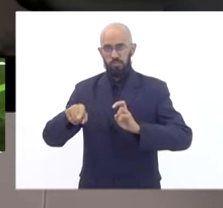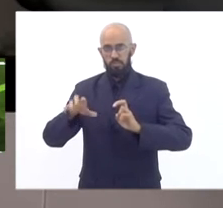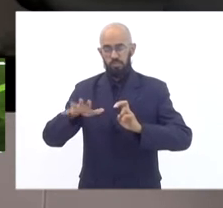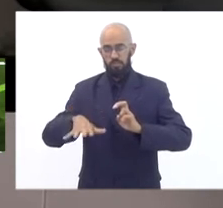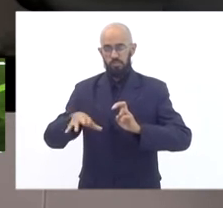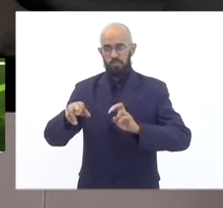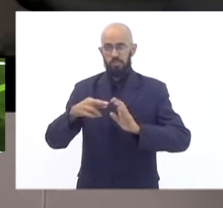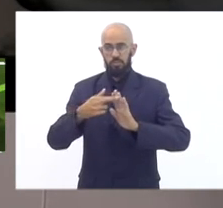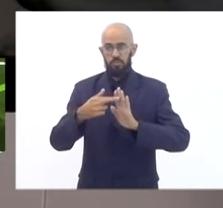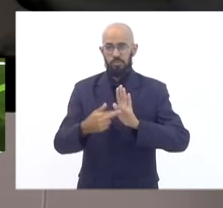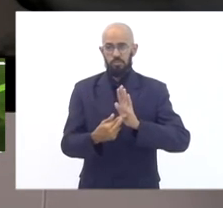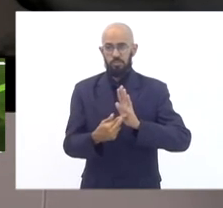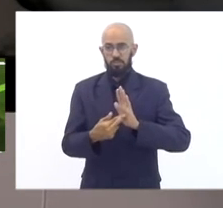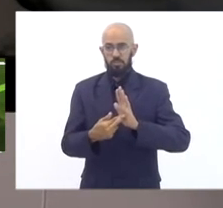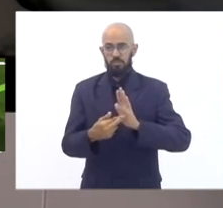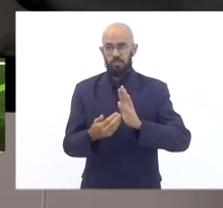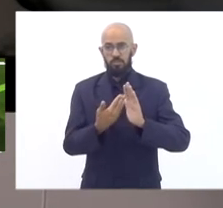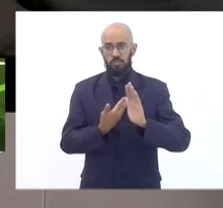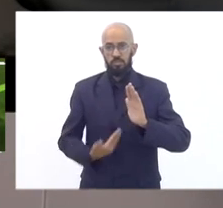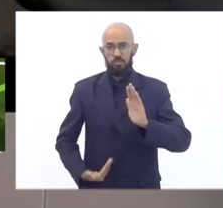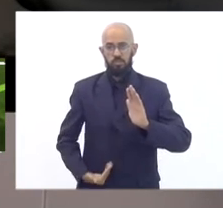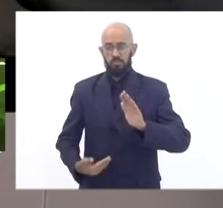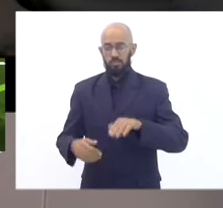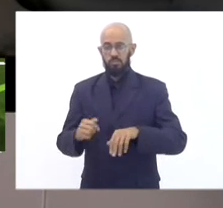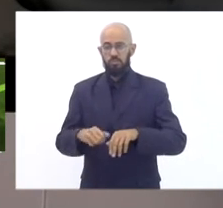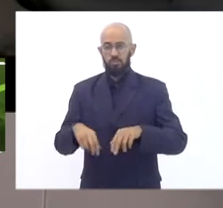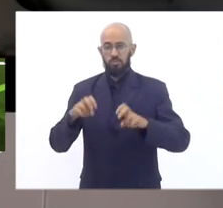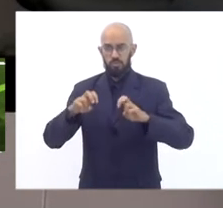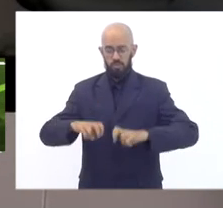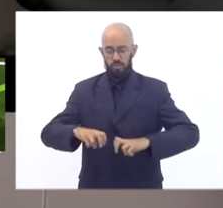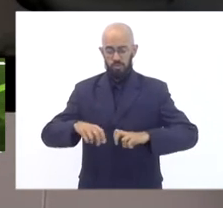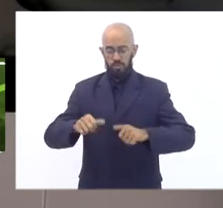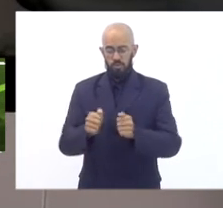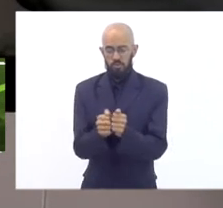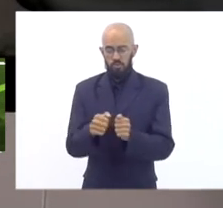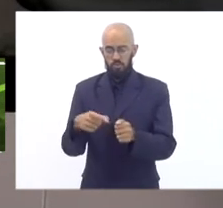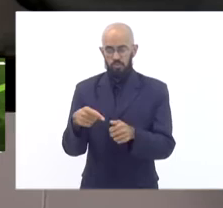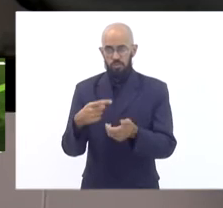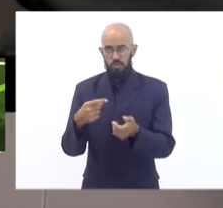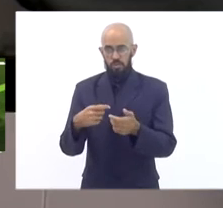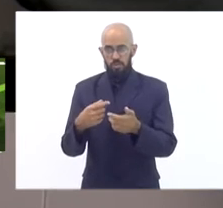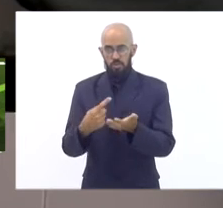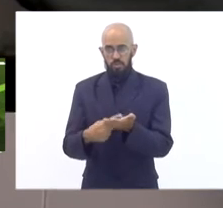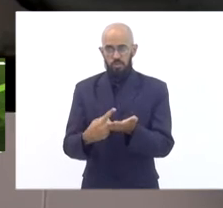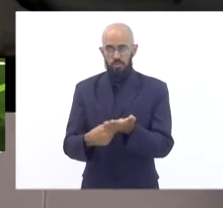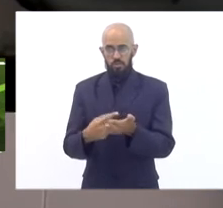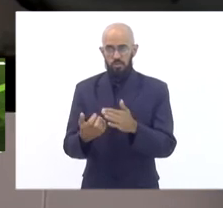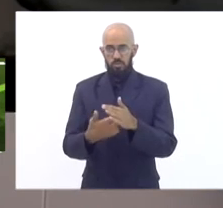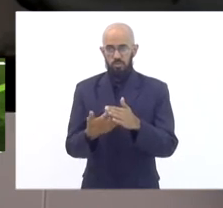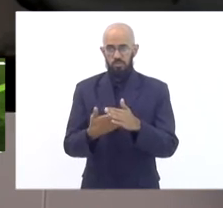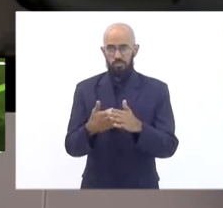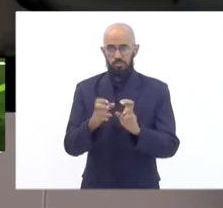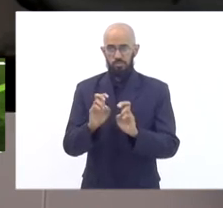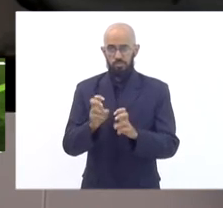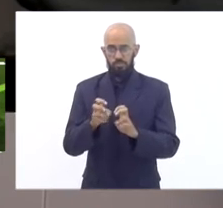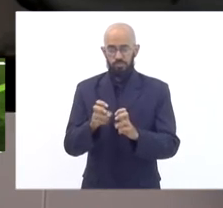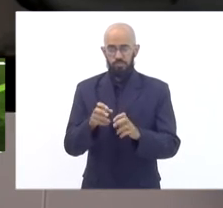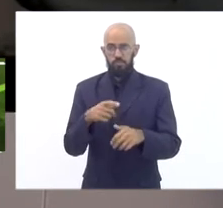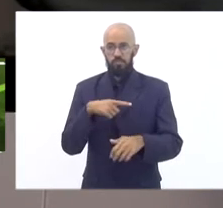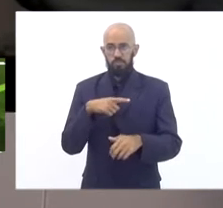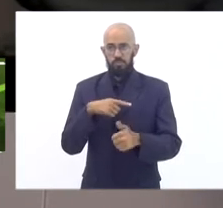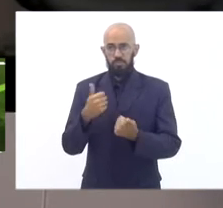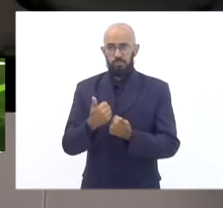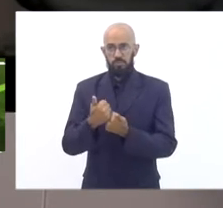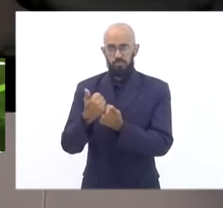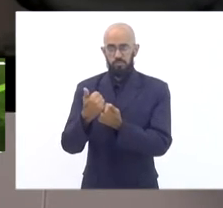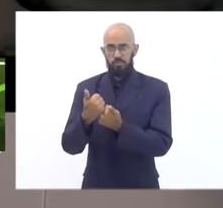Estado coloca na mesa quando senta para negociar com a Supervia. A gente conta com apoio sempre para